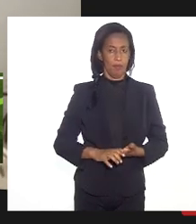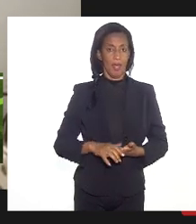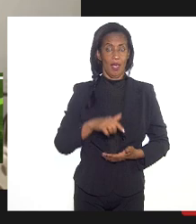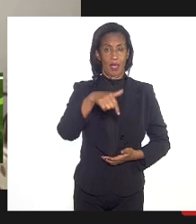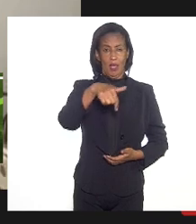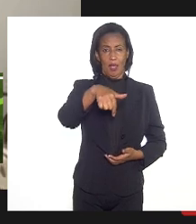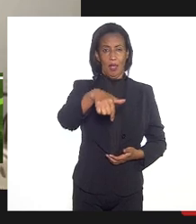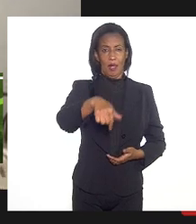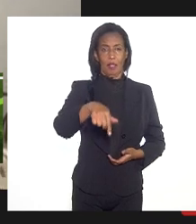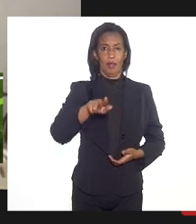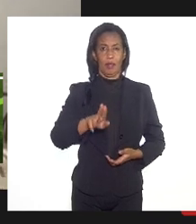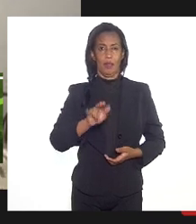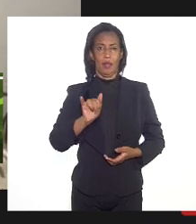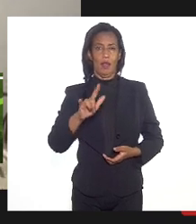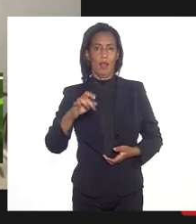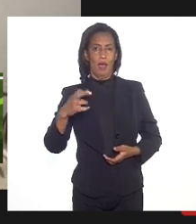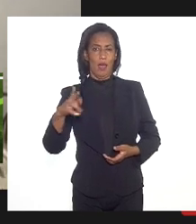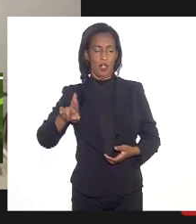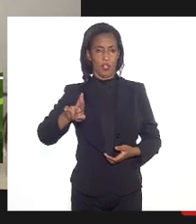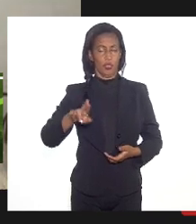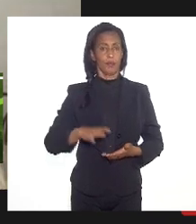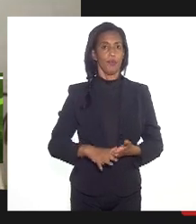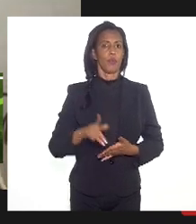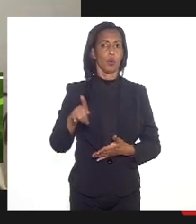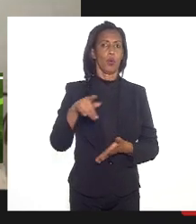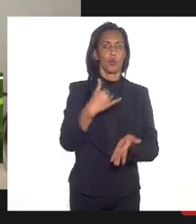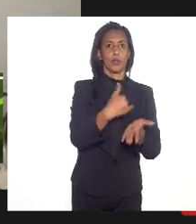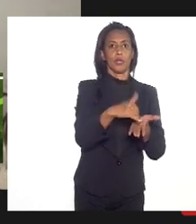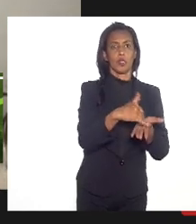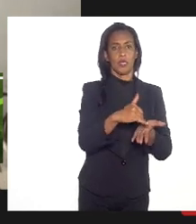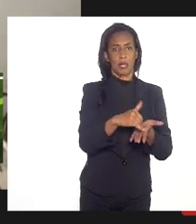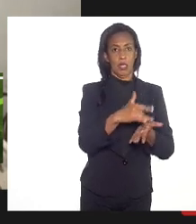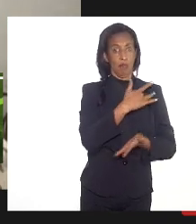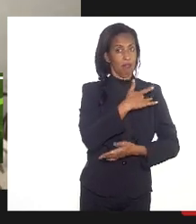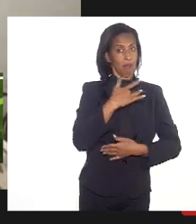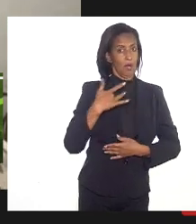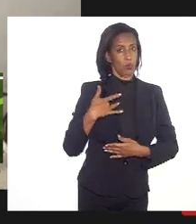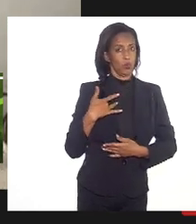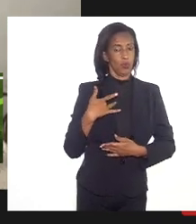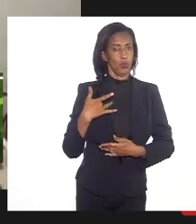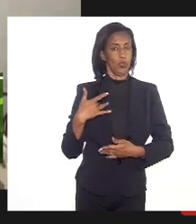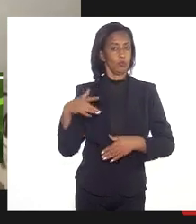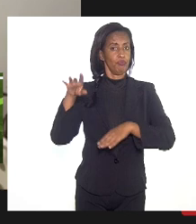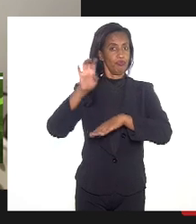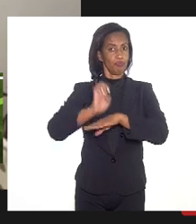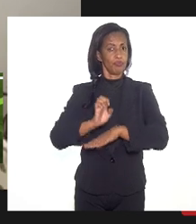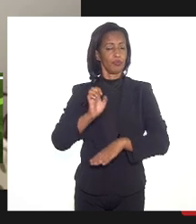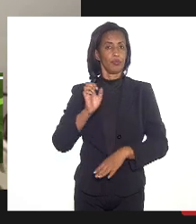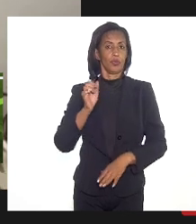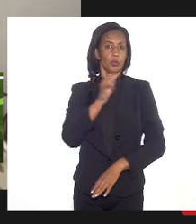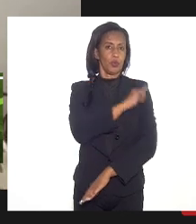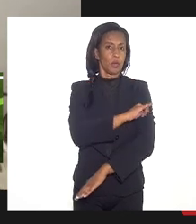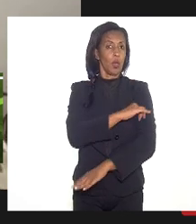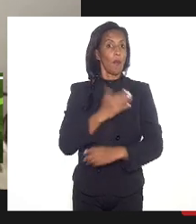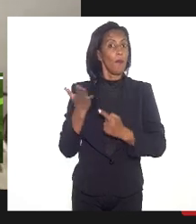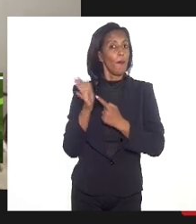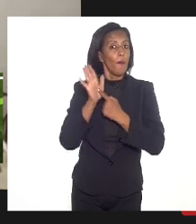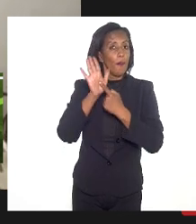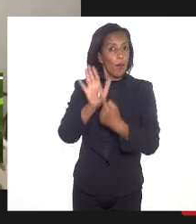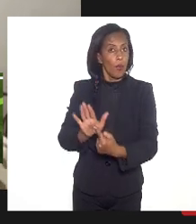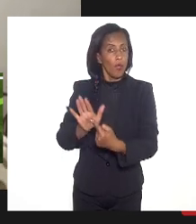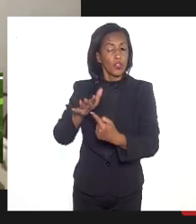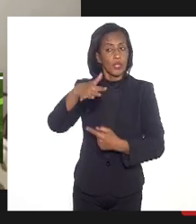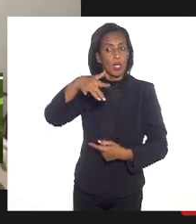ACLERJ, com a Secretaria de Estado de Saúde do Rio de Janeiro, mostra que os quilombos do